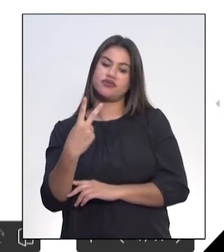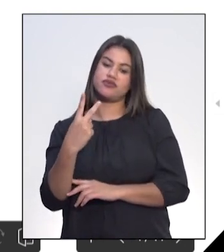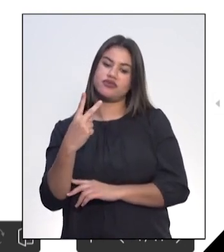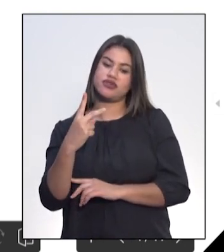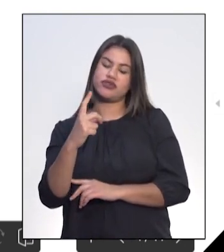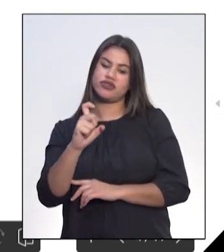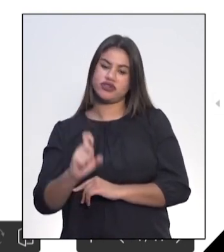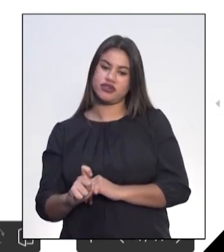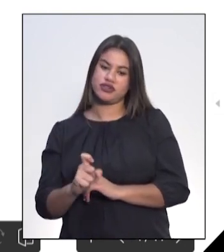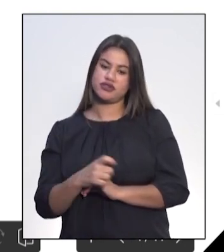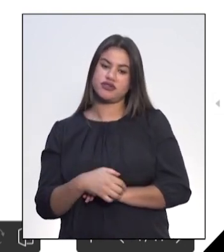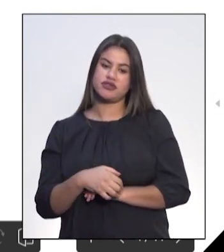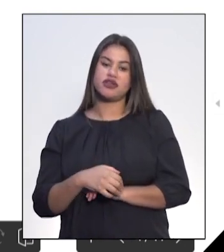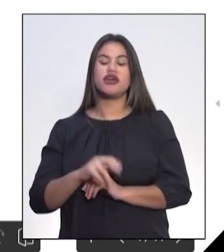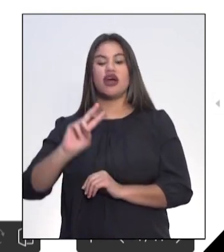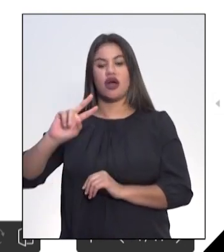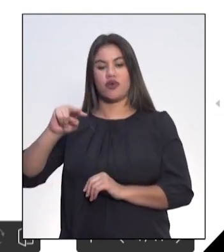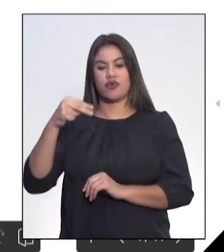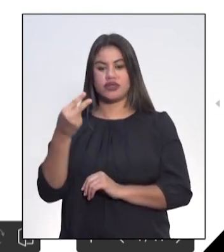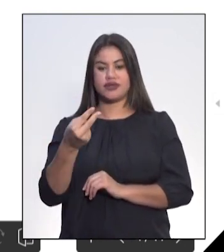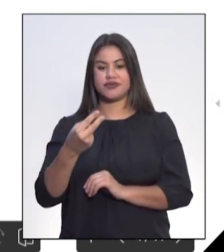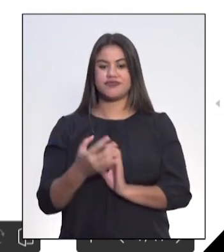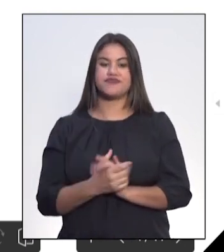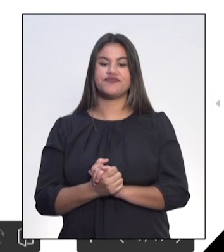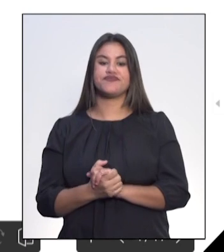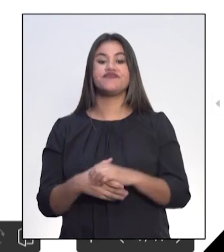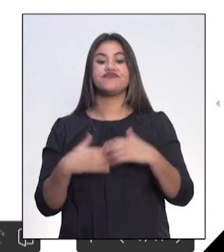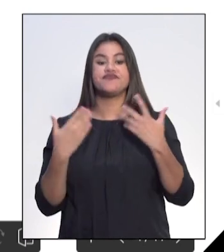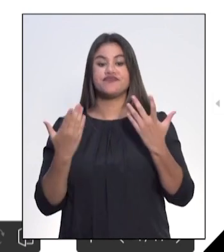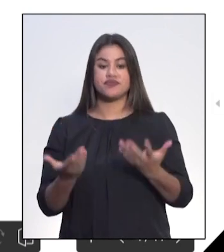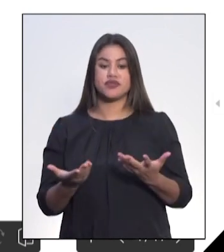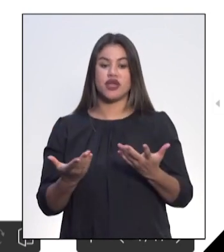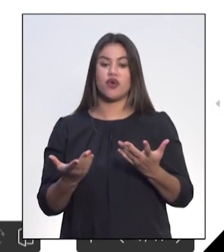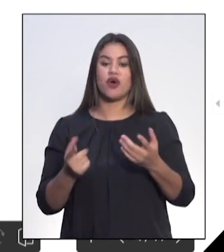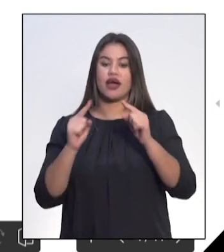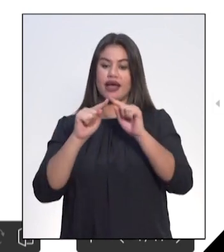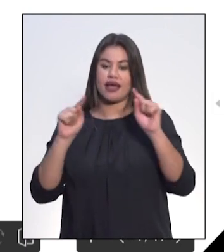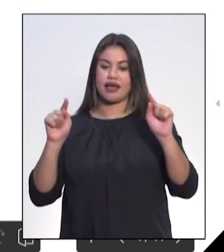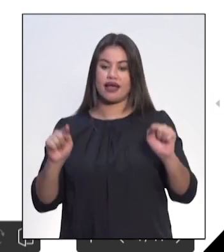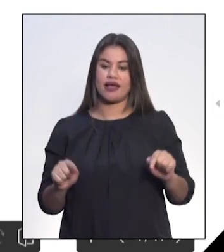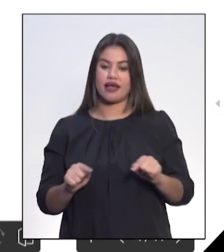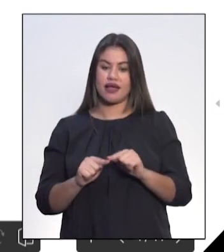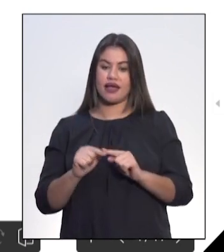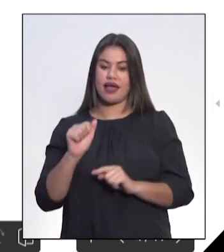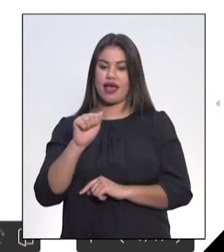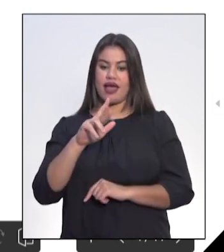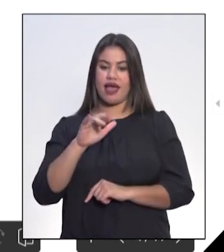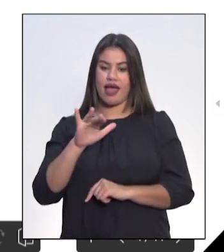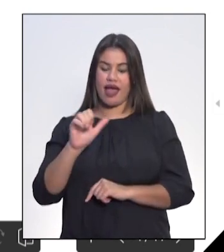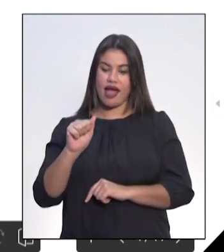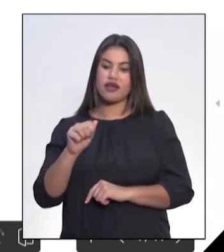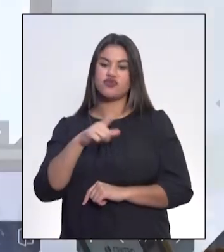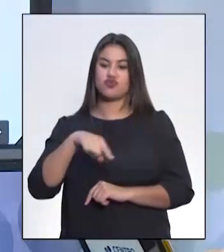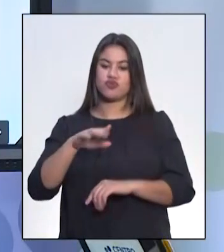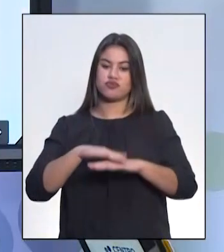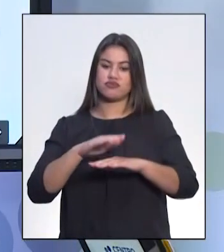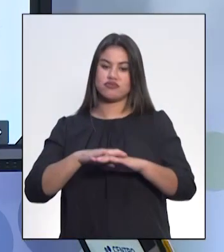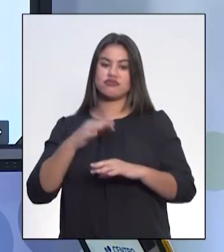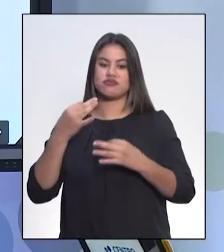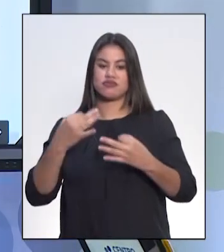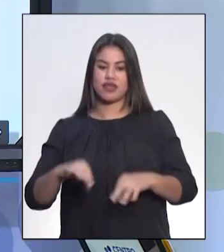aqui, né? X ao quadrado. Muito bom. Então, a minha área, como colocaram aí, muito bem, parabéns para as pessoas que colocaram,